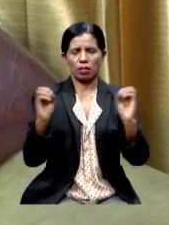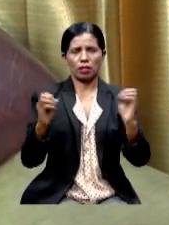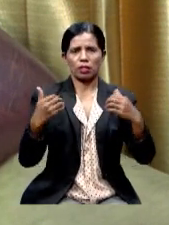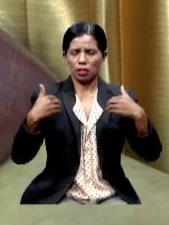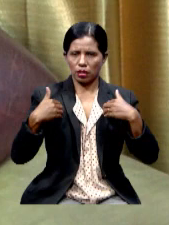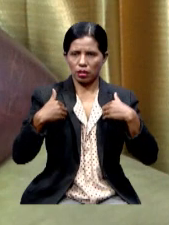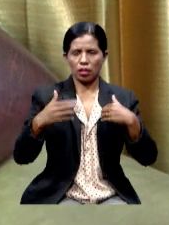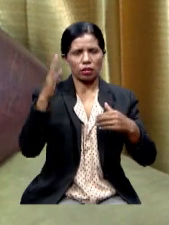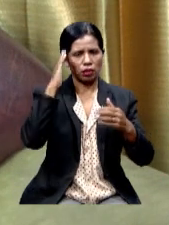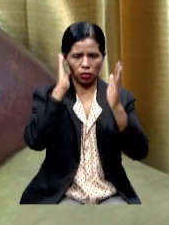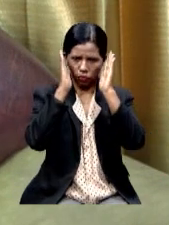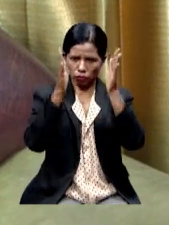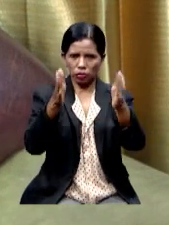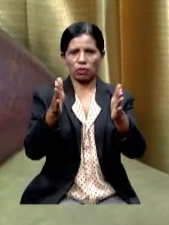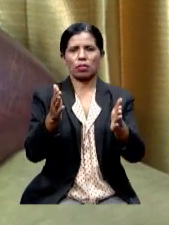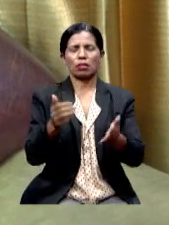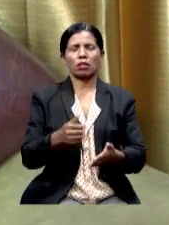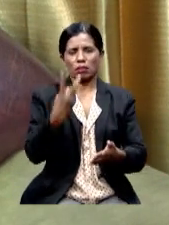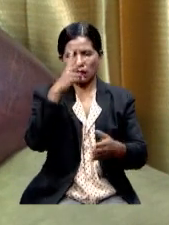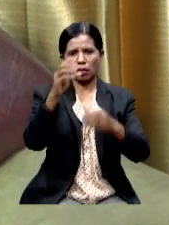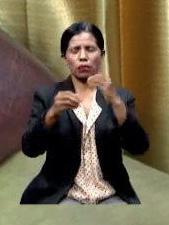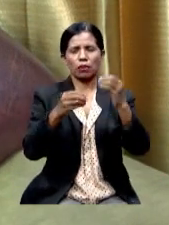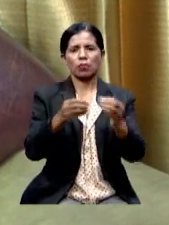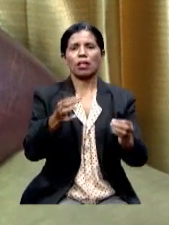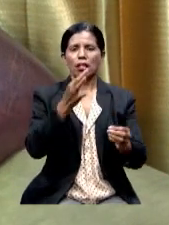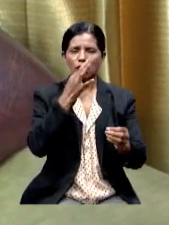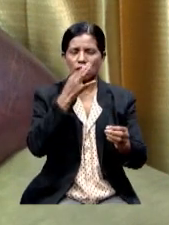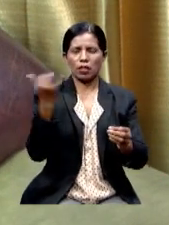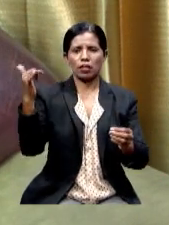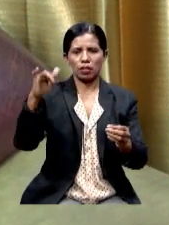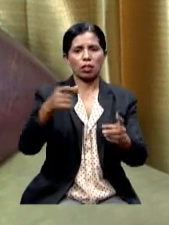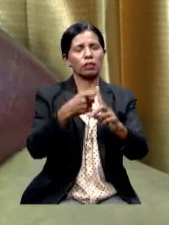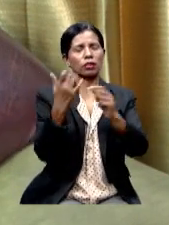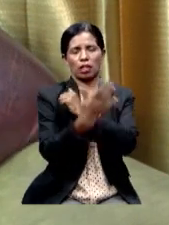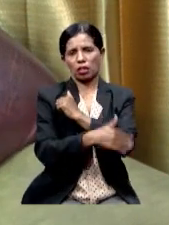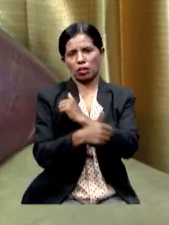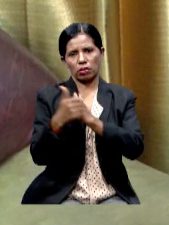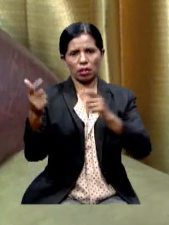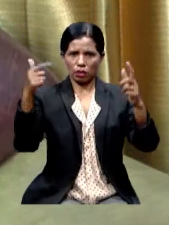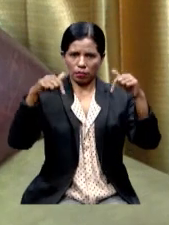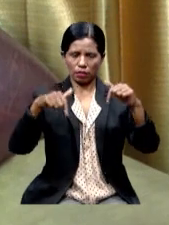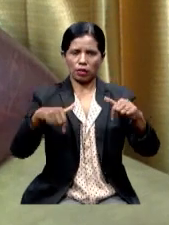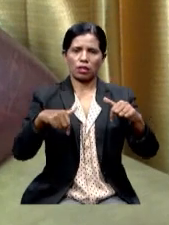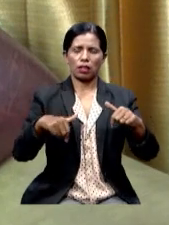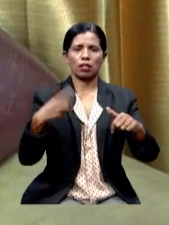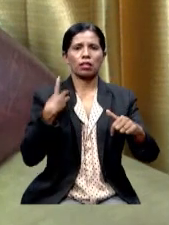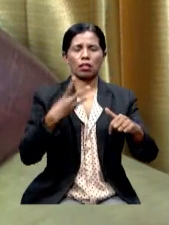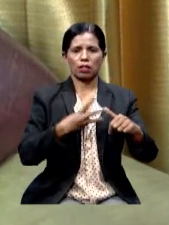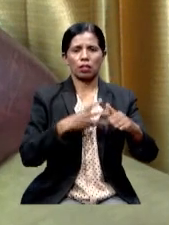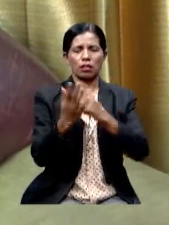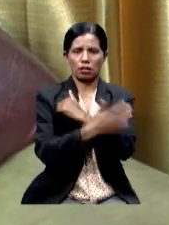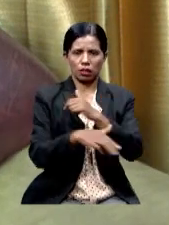que fatin específico de para tu controla antes y te ya puesto de entrar a la si no fue observar en el